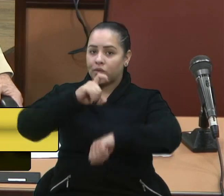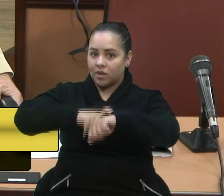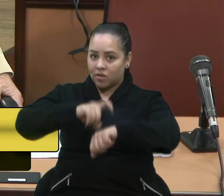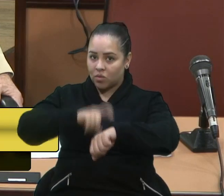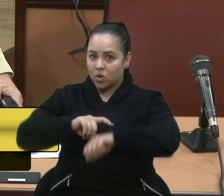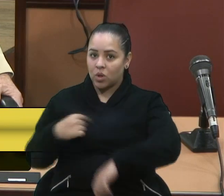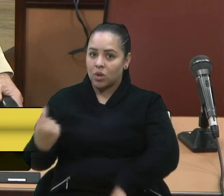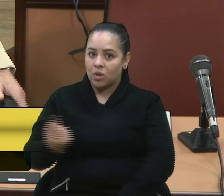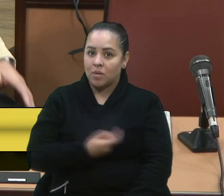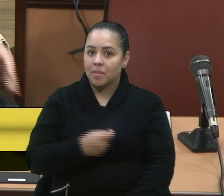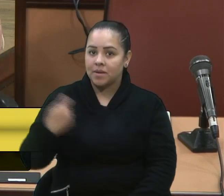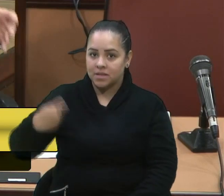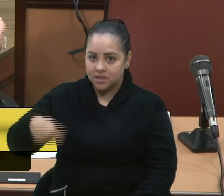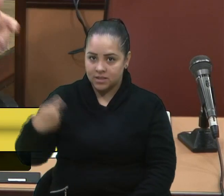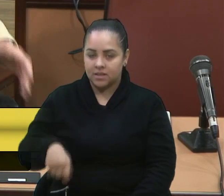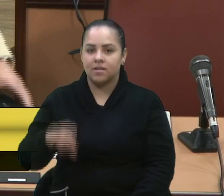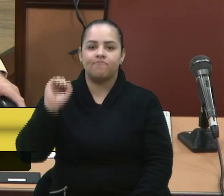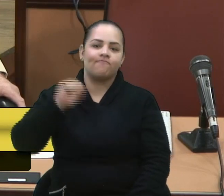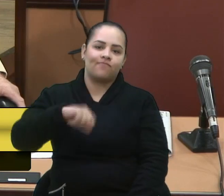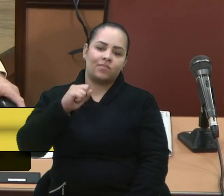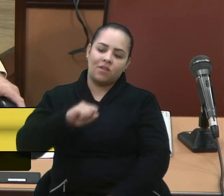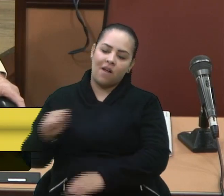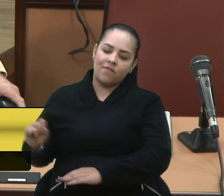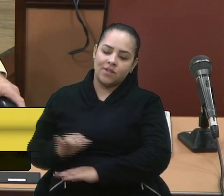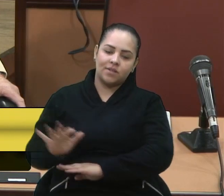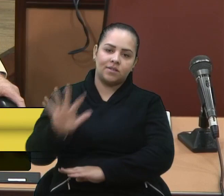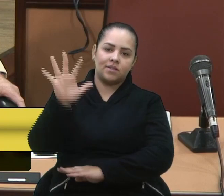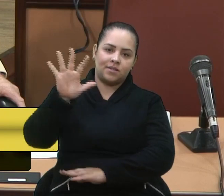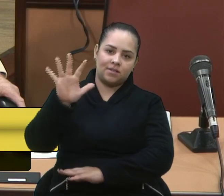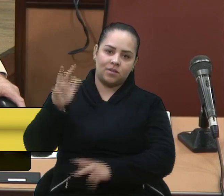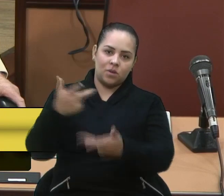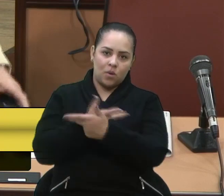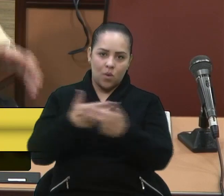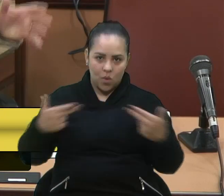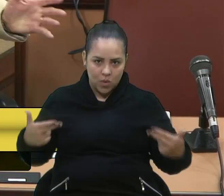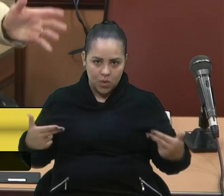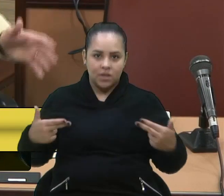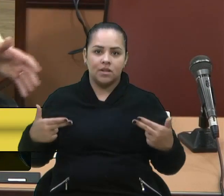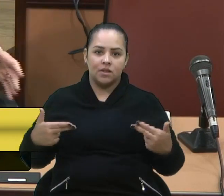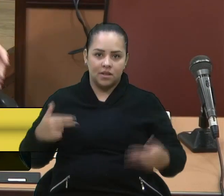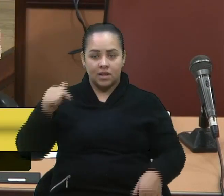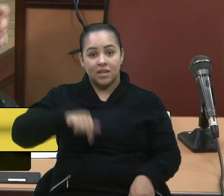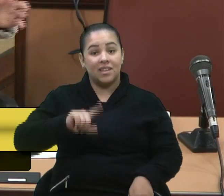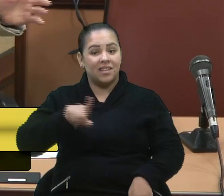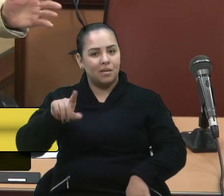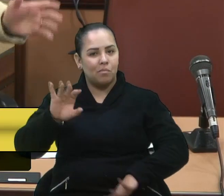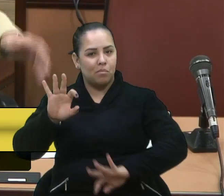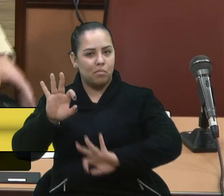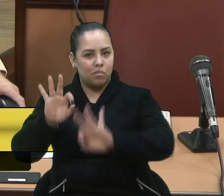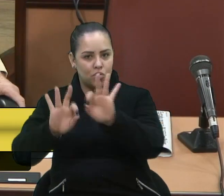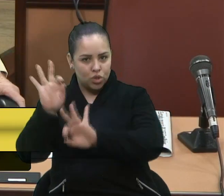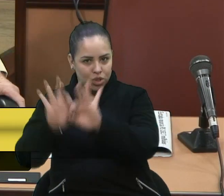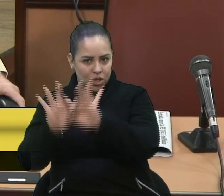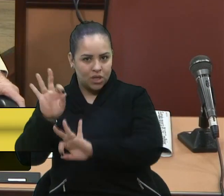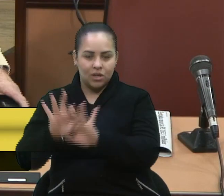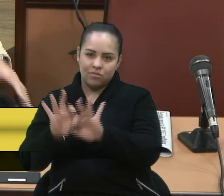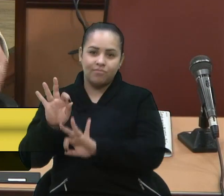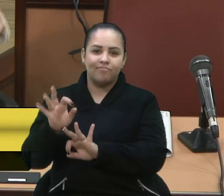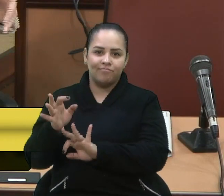precisamos, sim, valorizar o nosso patrimônio histórico, e esse teu projeto não vem